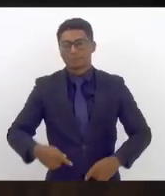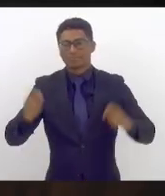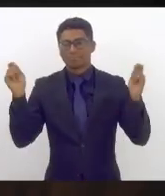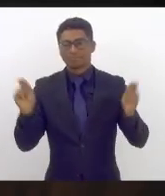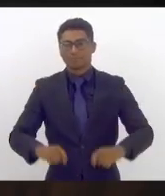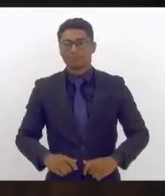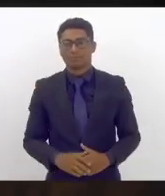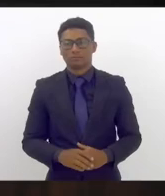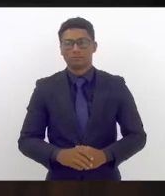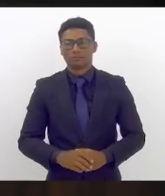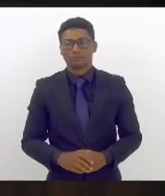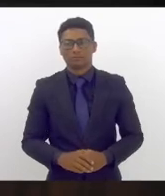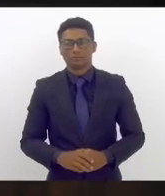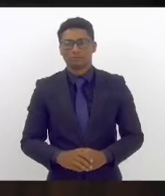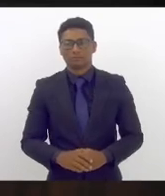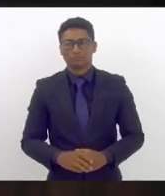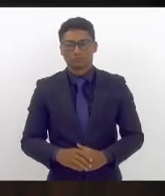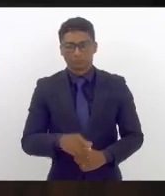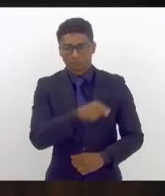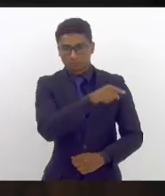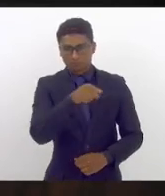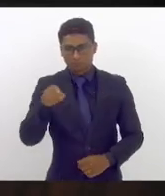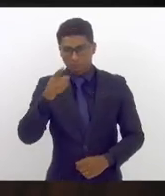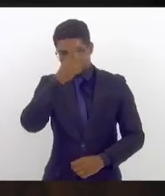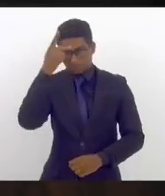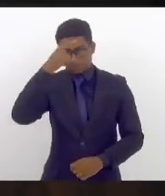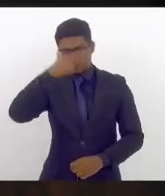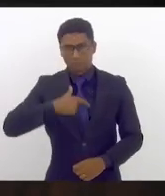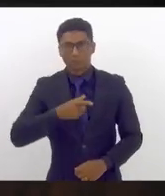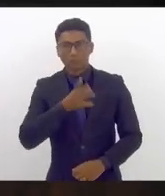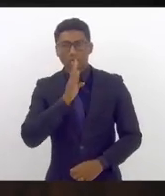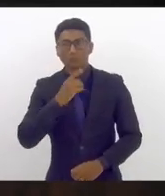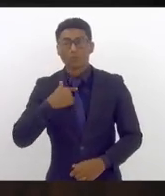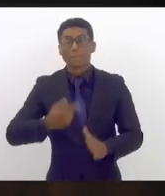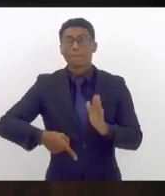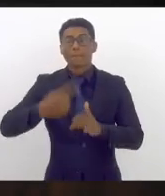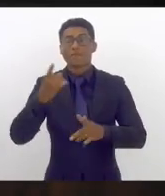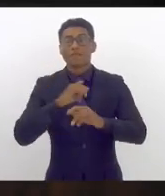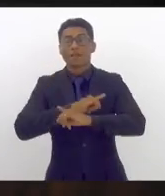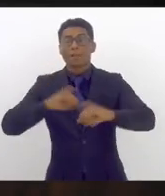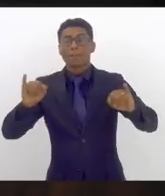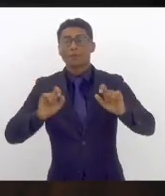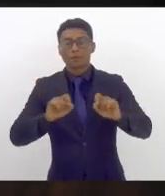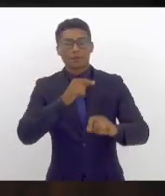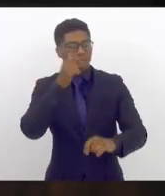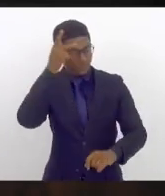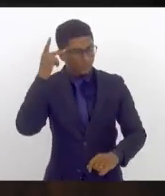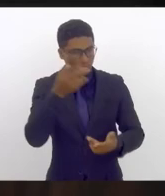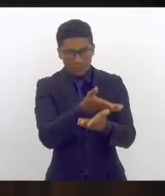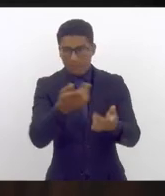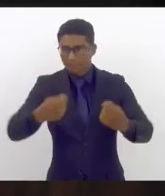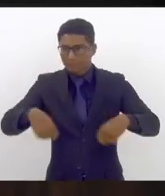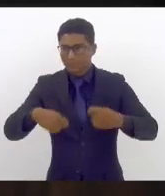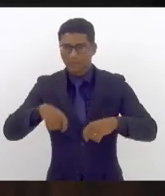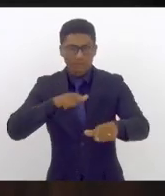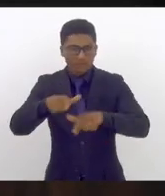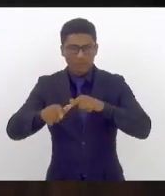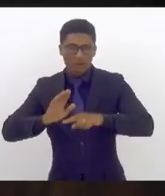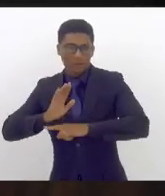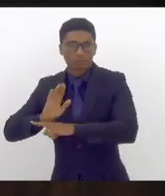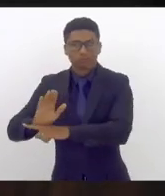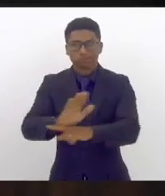vulneráveis Quem me conhece sabe o meu slogan de campanha desde a primeira campanha trabalhando pelos que mais precisam e trabalho